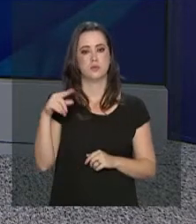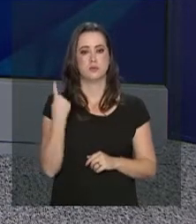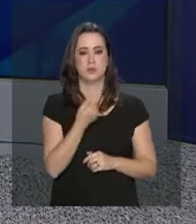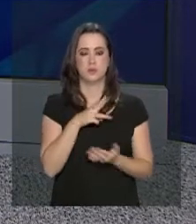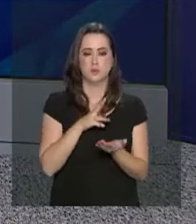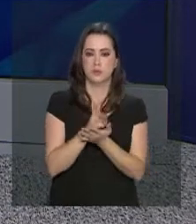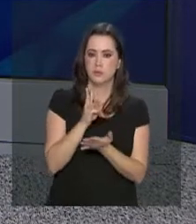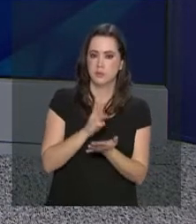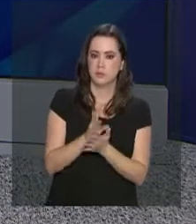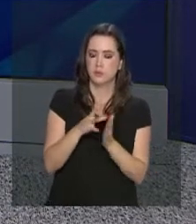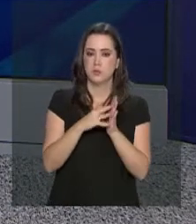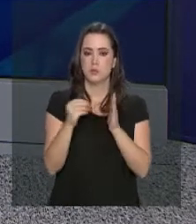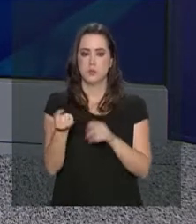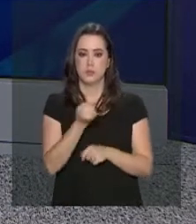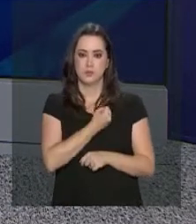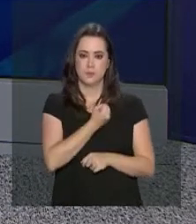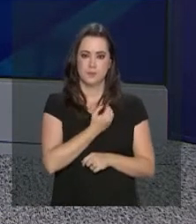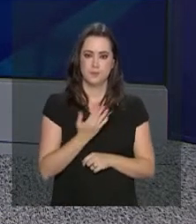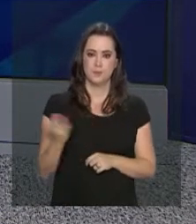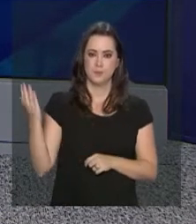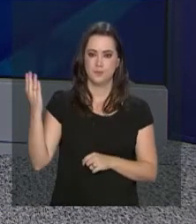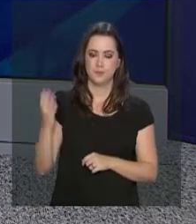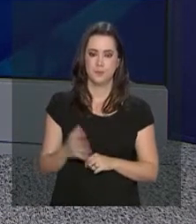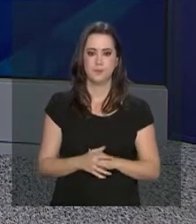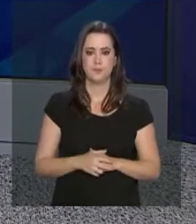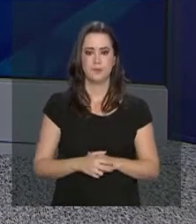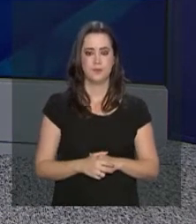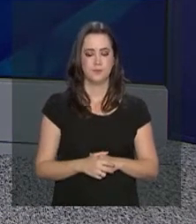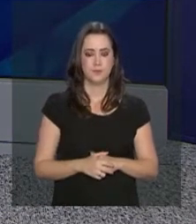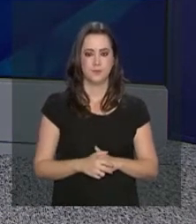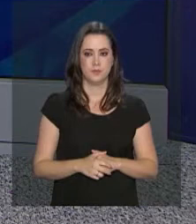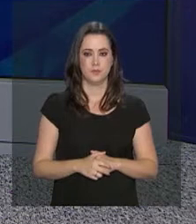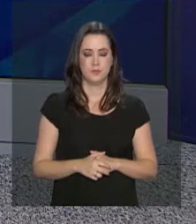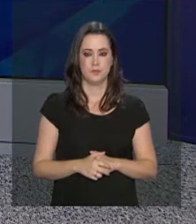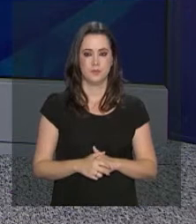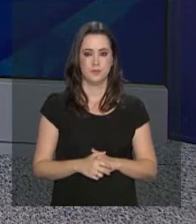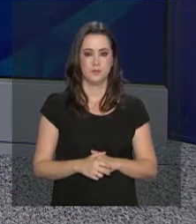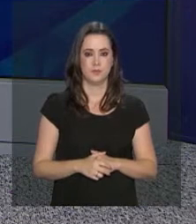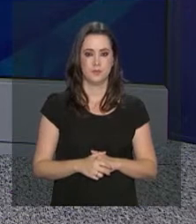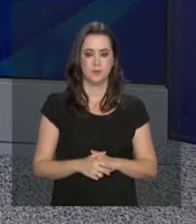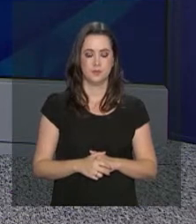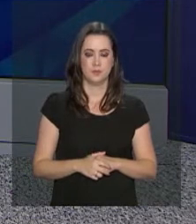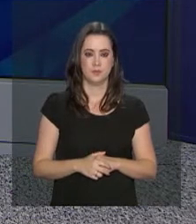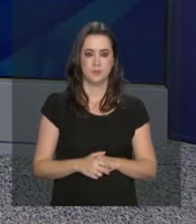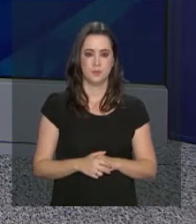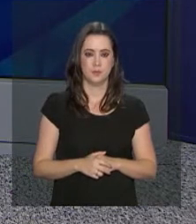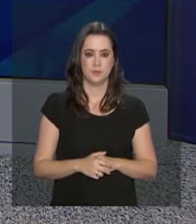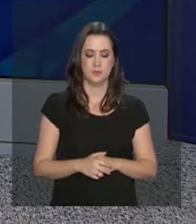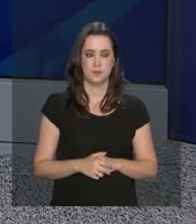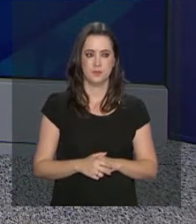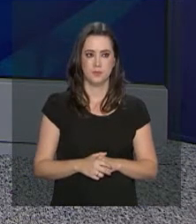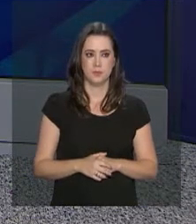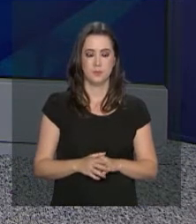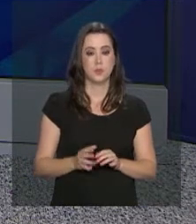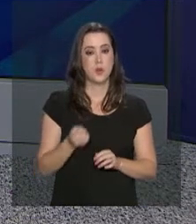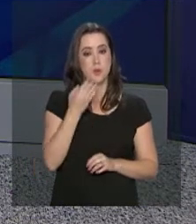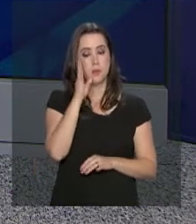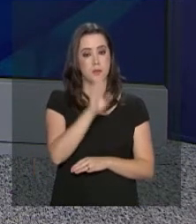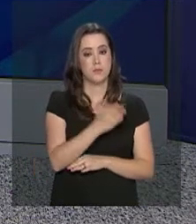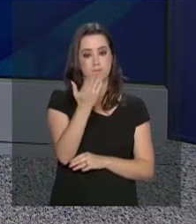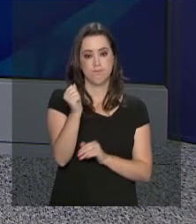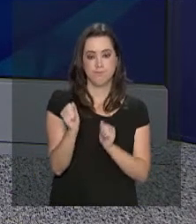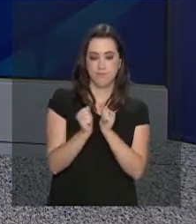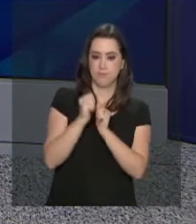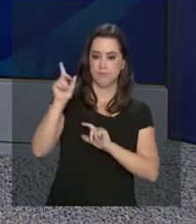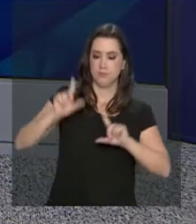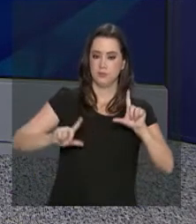federal para o nosso WhatsApp pelo número 619-9867-8787. Uma ótima tarde